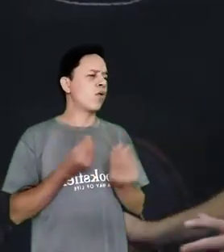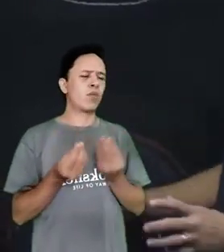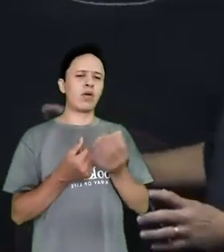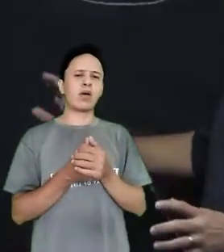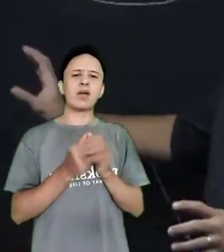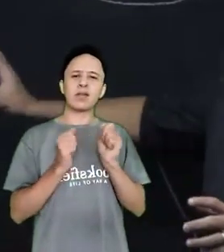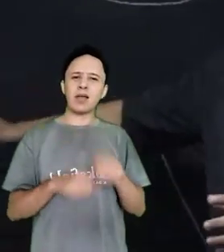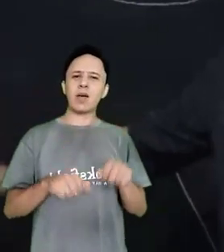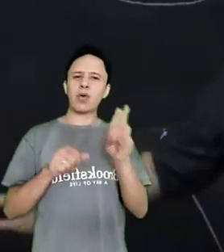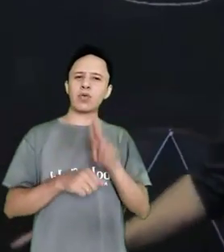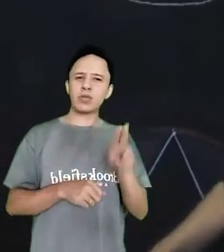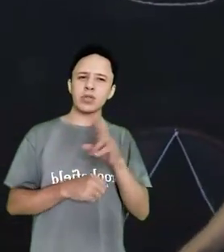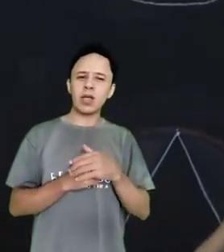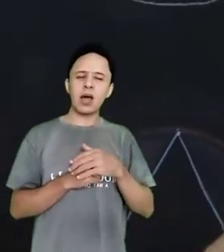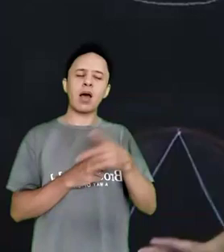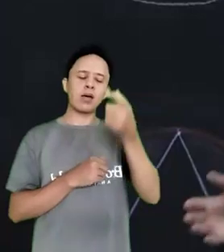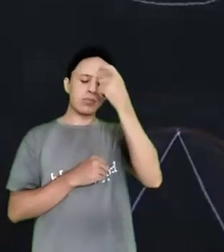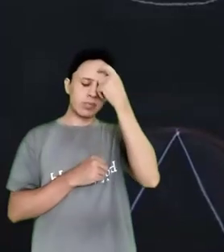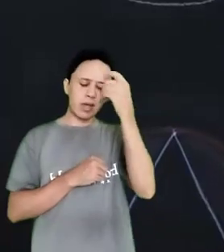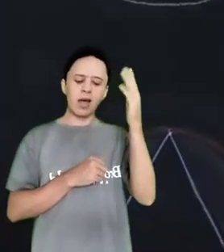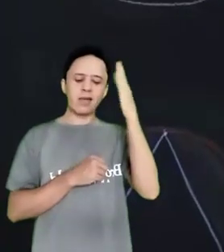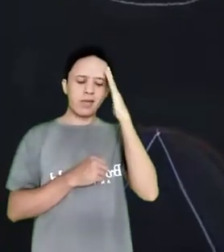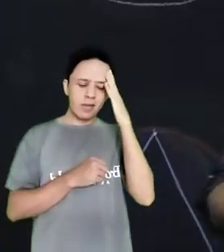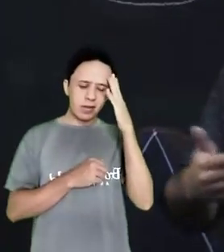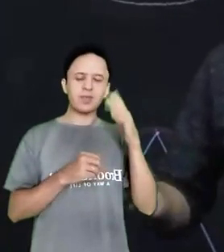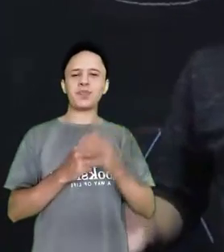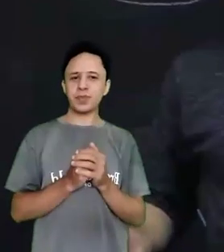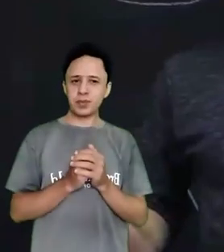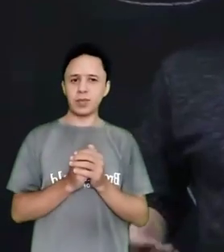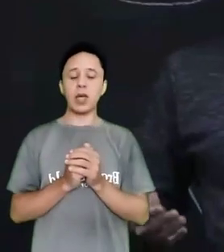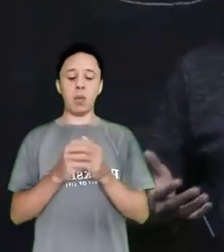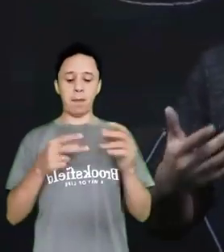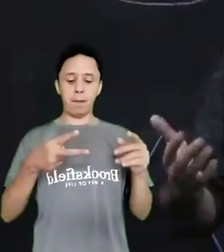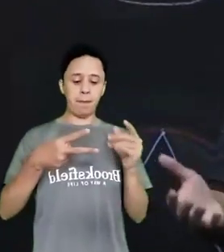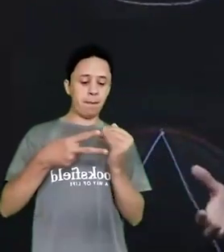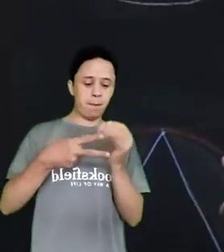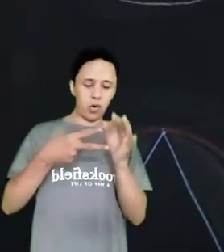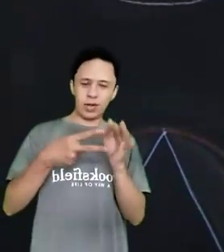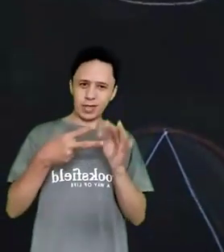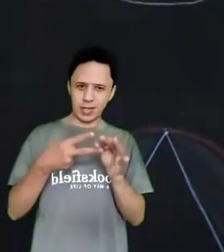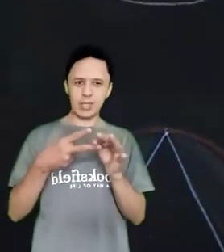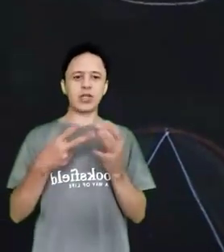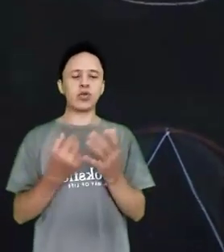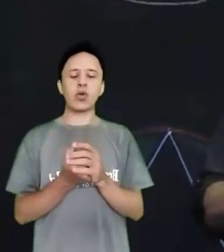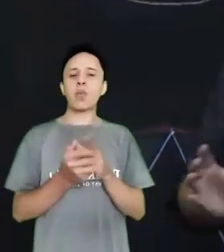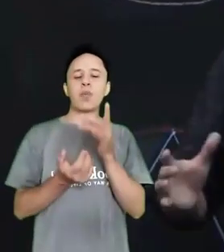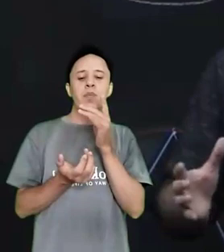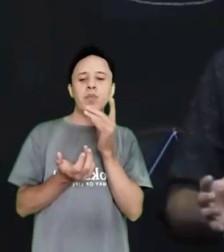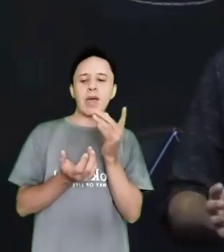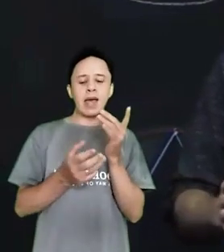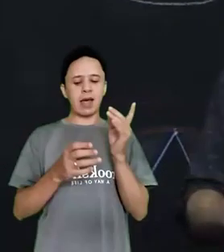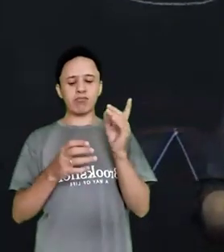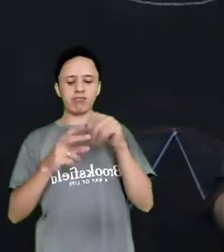Justamente você pode utilizar toda essa noção de polígono inscrito e circunscrito, por exemplo, na engenharia. Imagina que a prefeitura